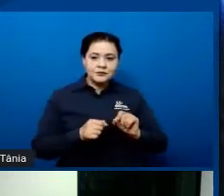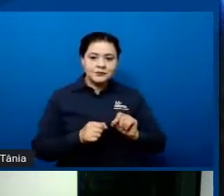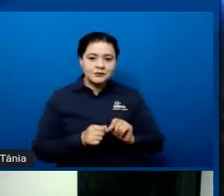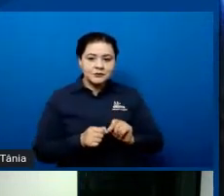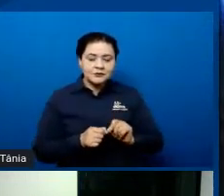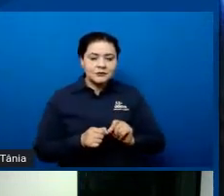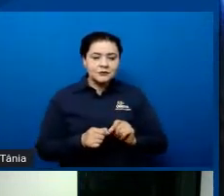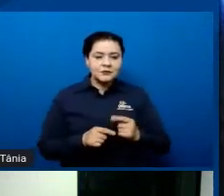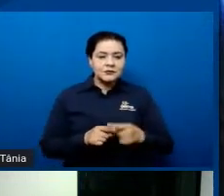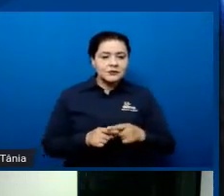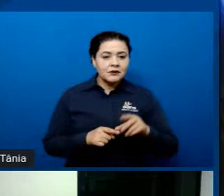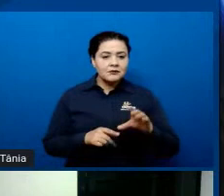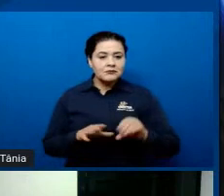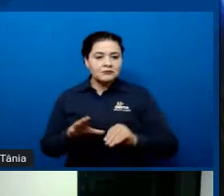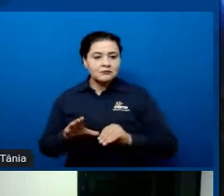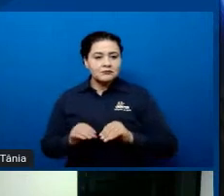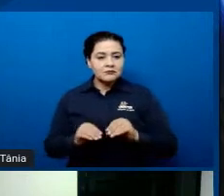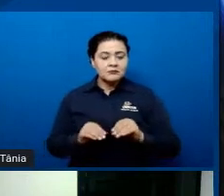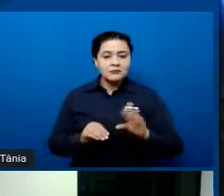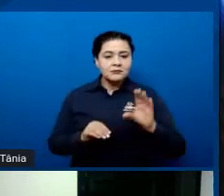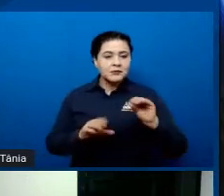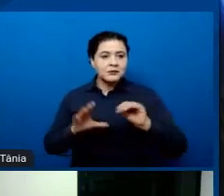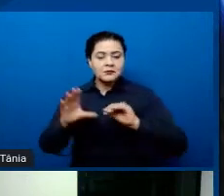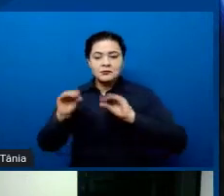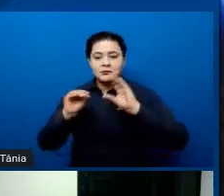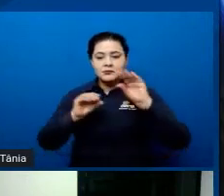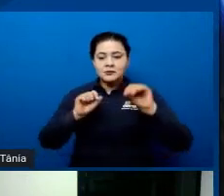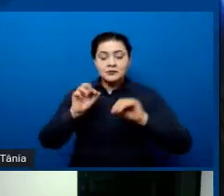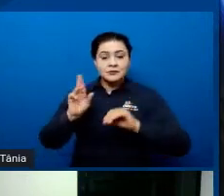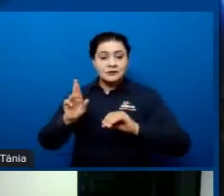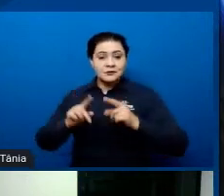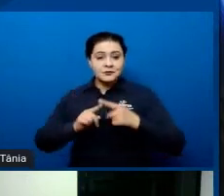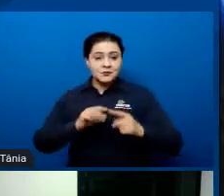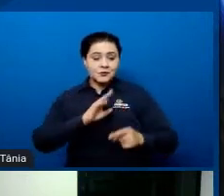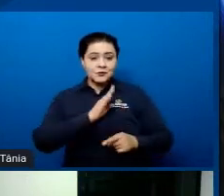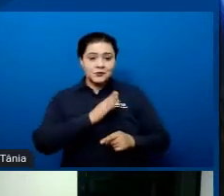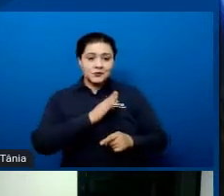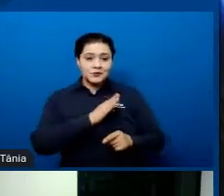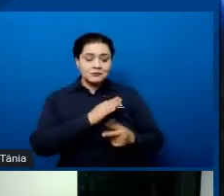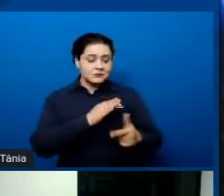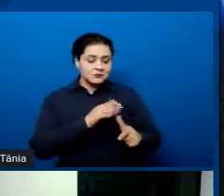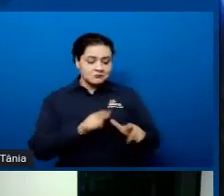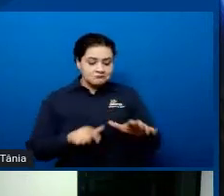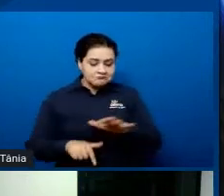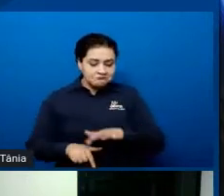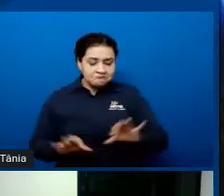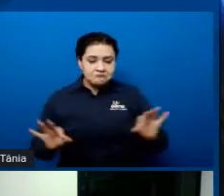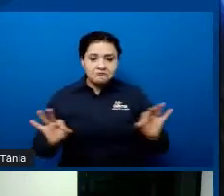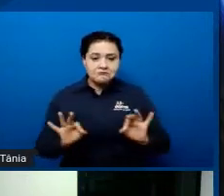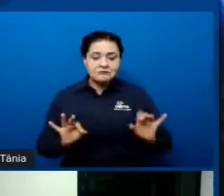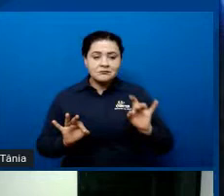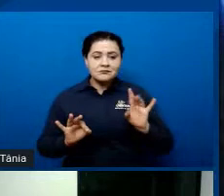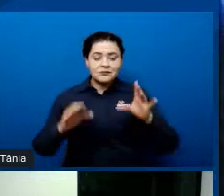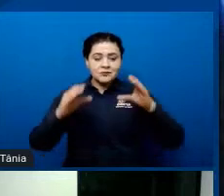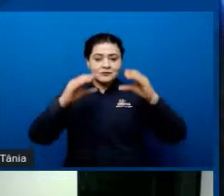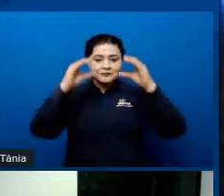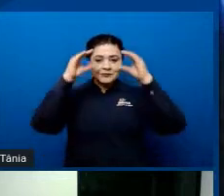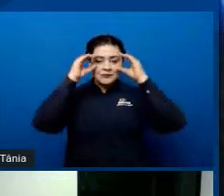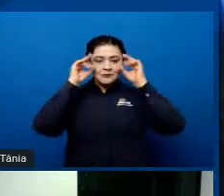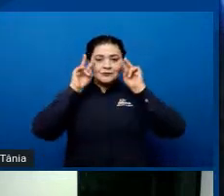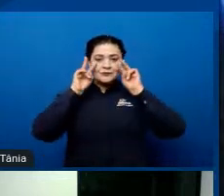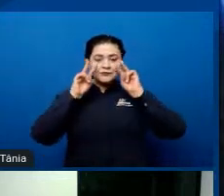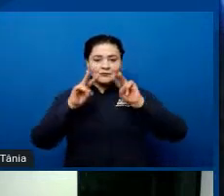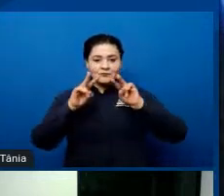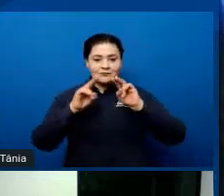eles estão mexendo no ar e eles não têm o coração é só eles que estão enxergando. Tá? Então, isso é uma